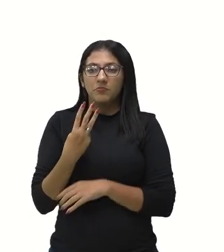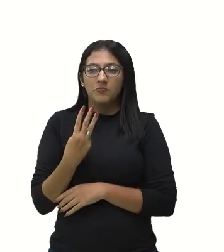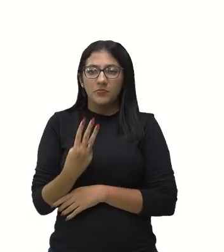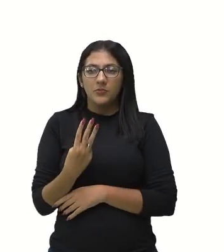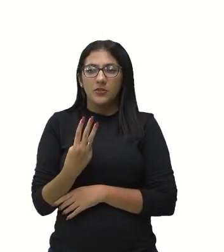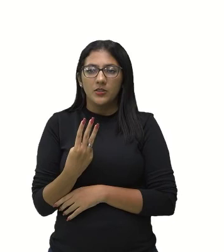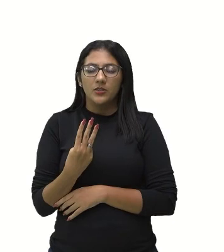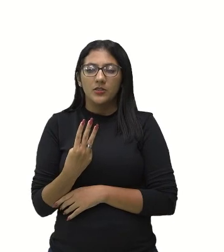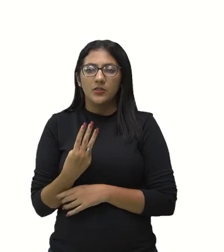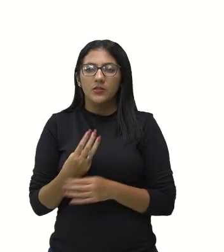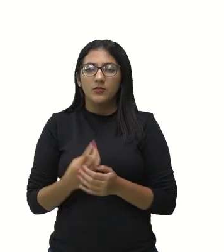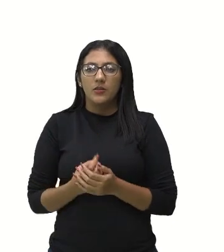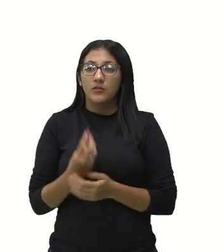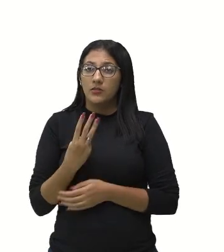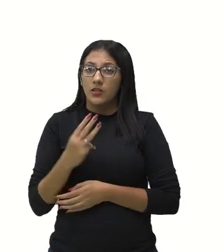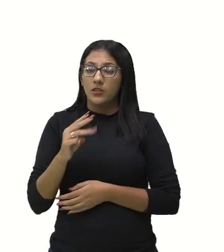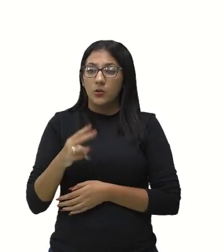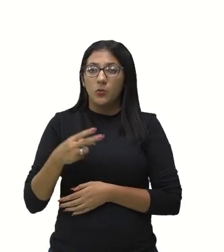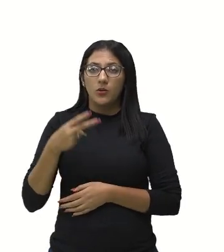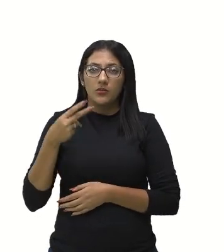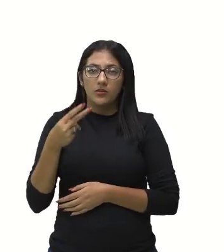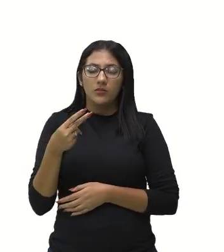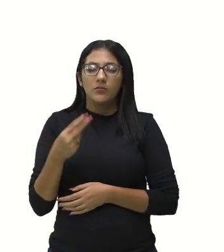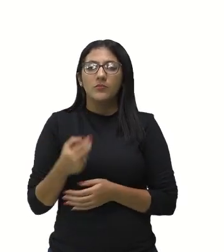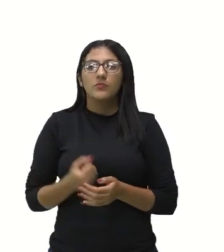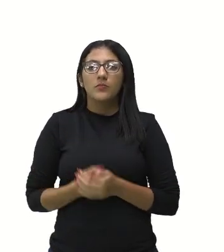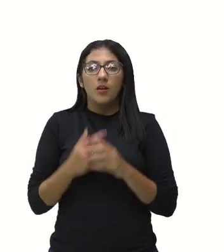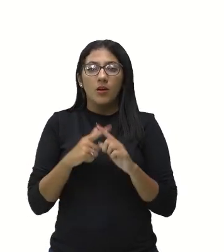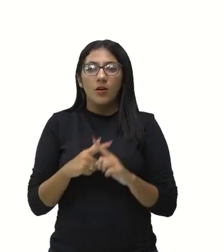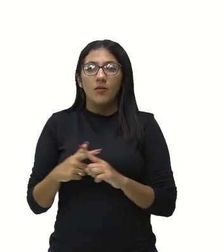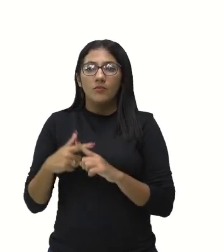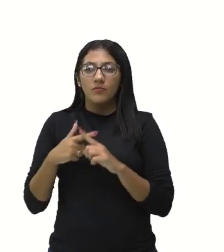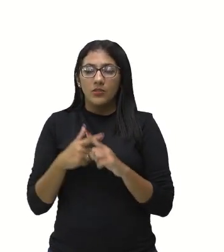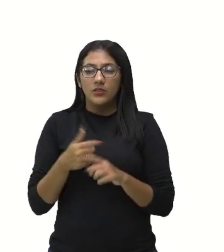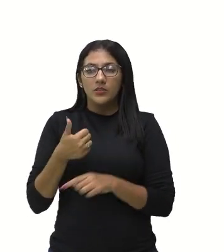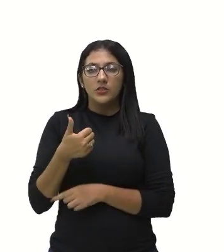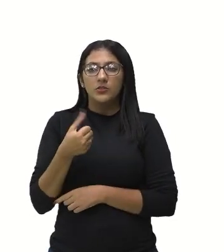ficar 3 elevado ao quadrado vezes